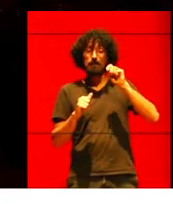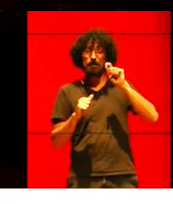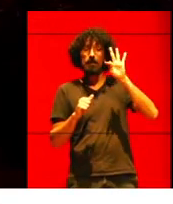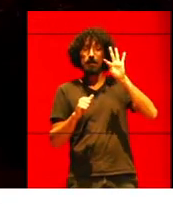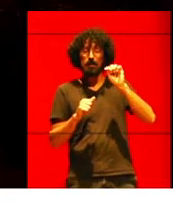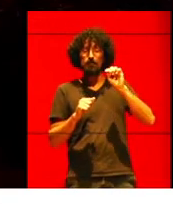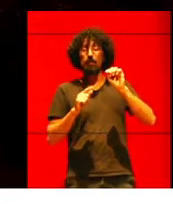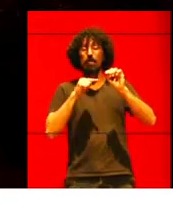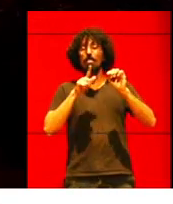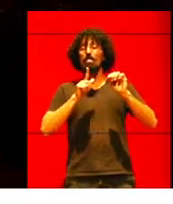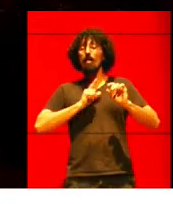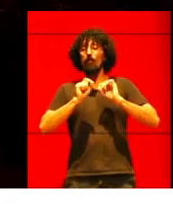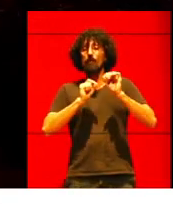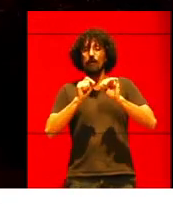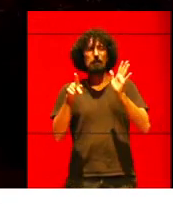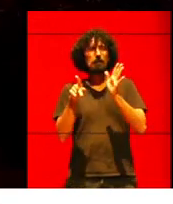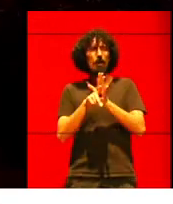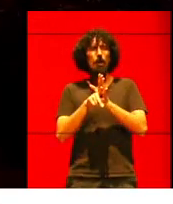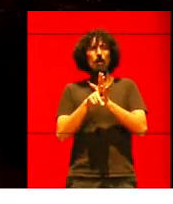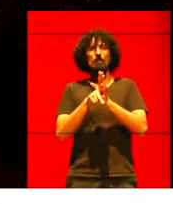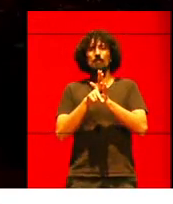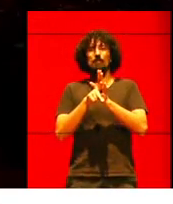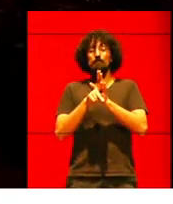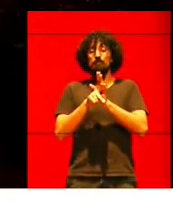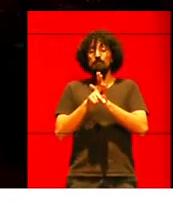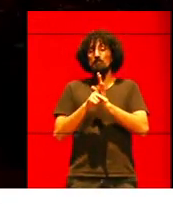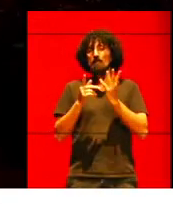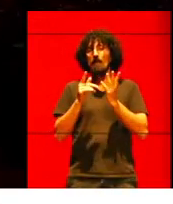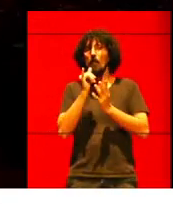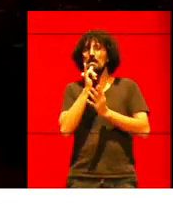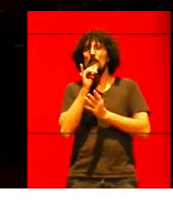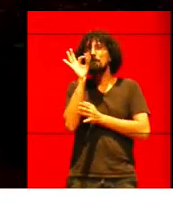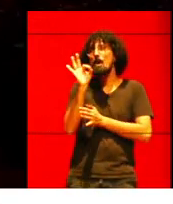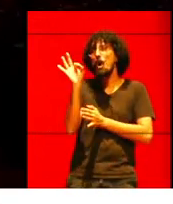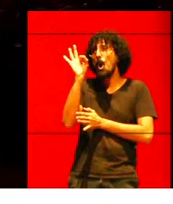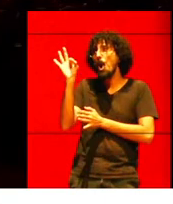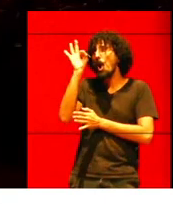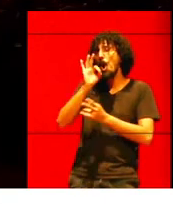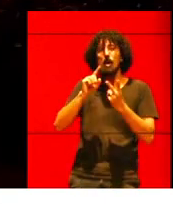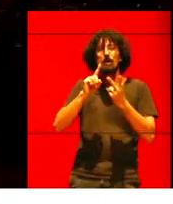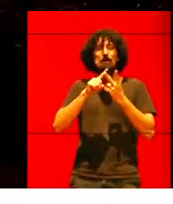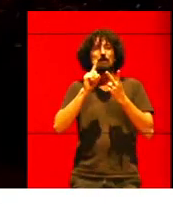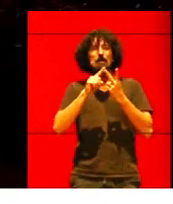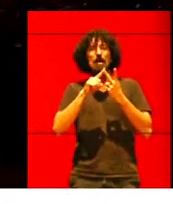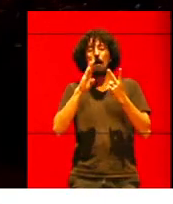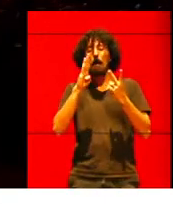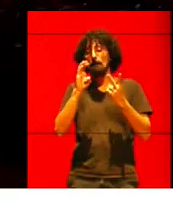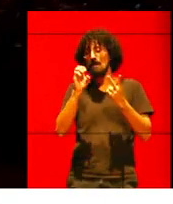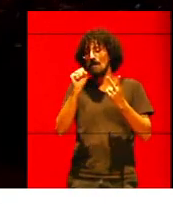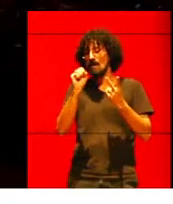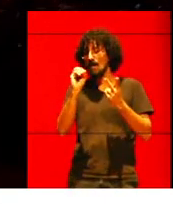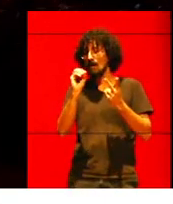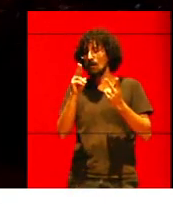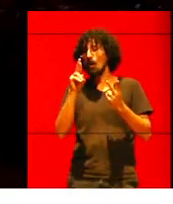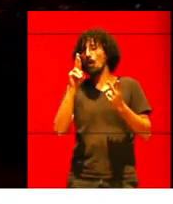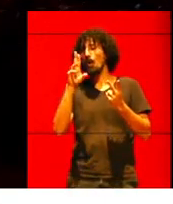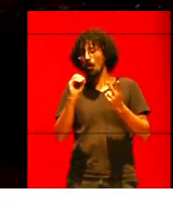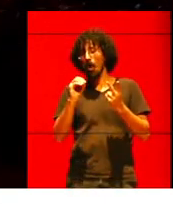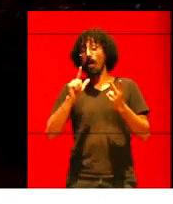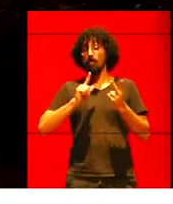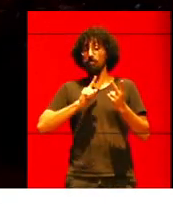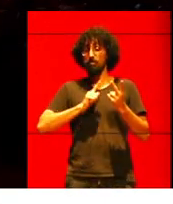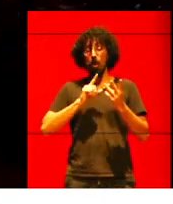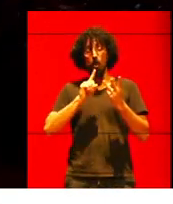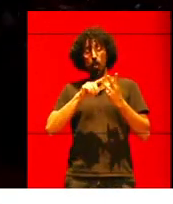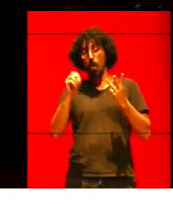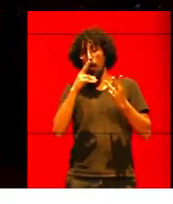quitina no exoesqueleto dos invertebrados, dos insetos. Sabe aqueles besouros que você vê com aquela cara passada rígida? Aquela